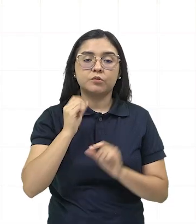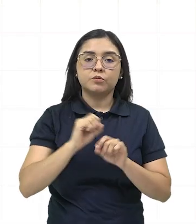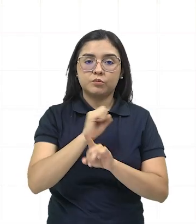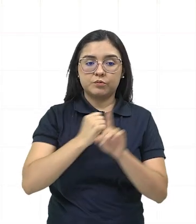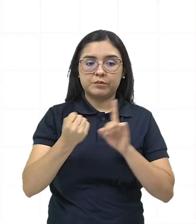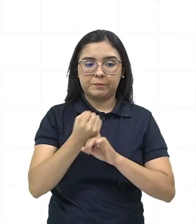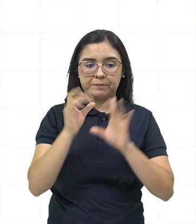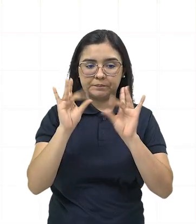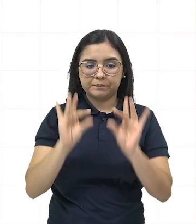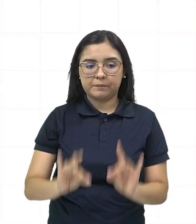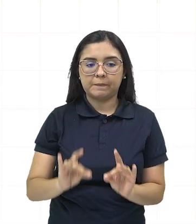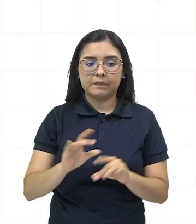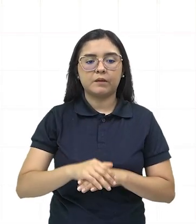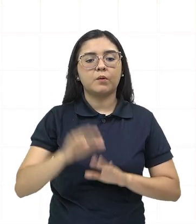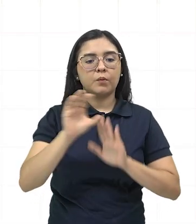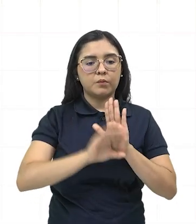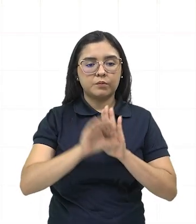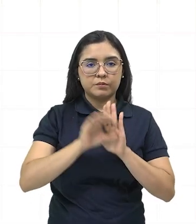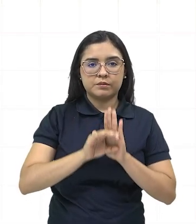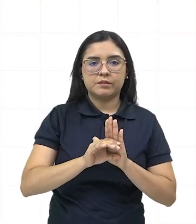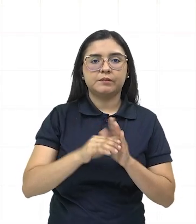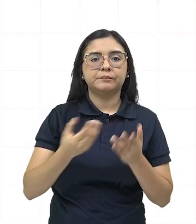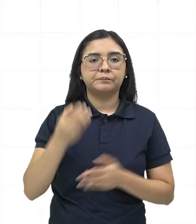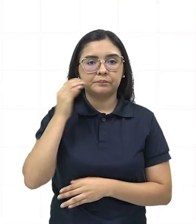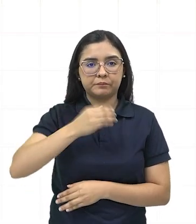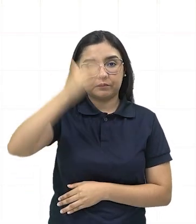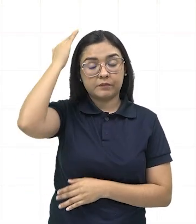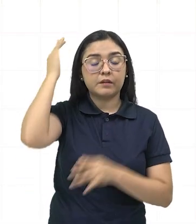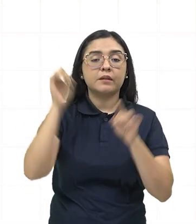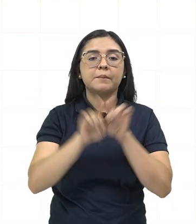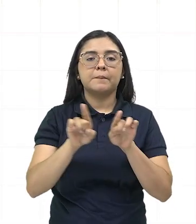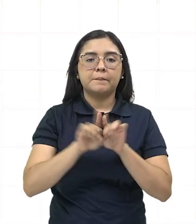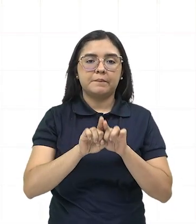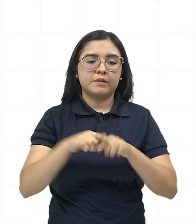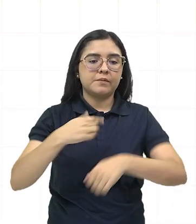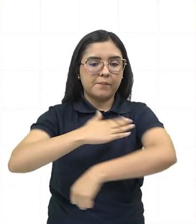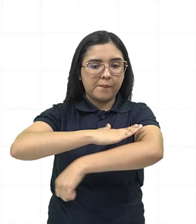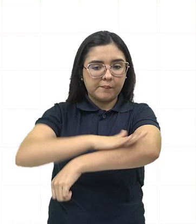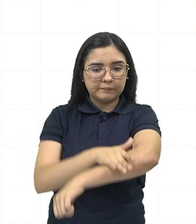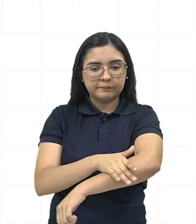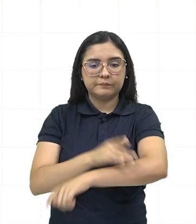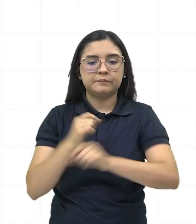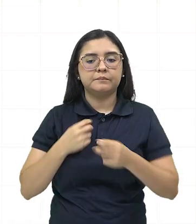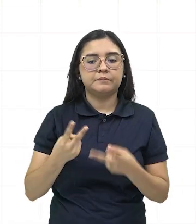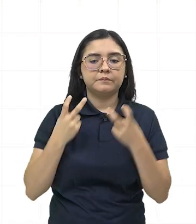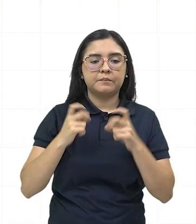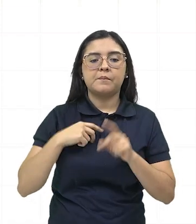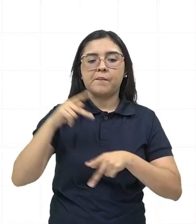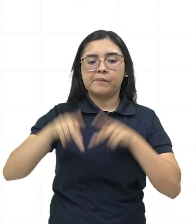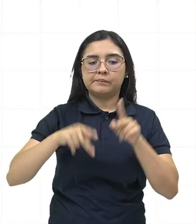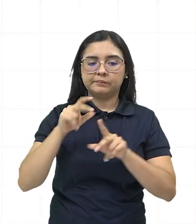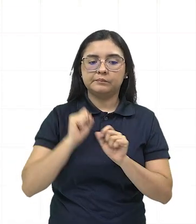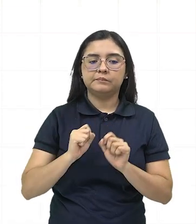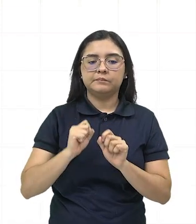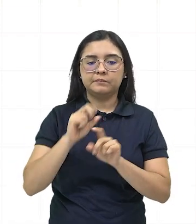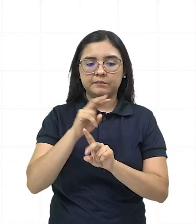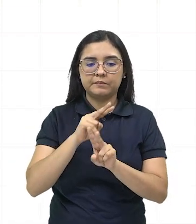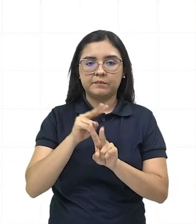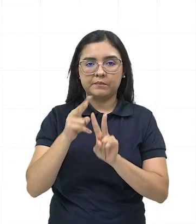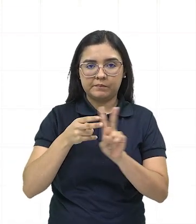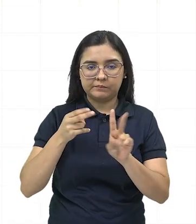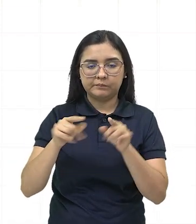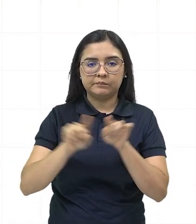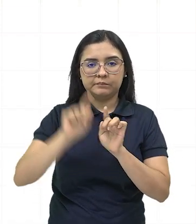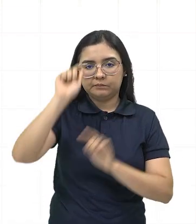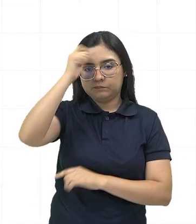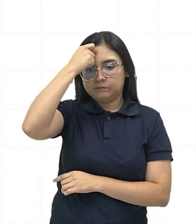o conceito de darwinismo e racismo, a visão sobre os povos indígenas e afro-brasileiros,